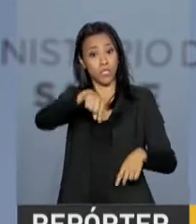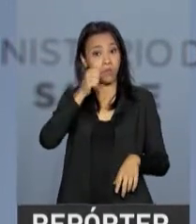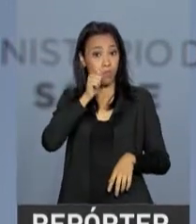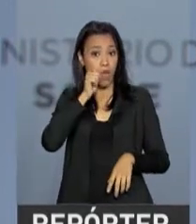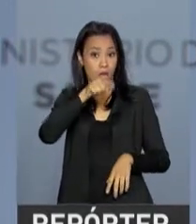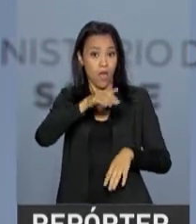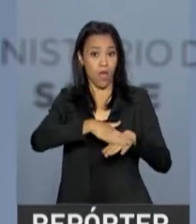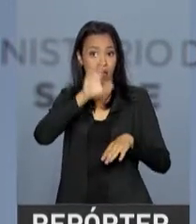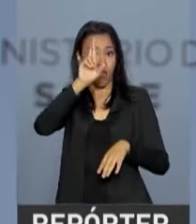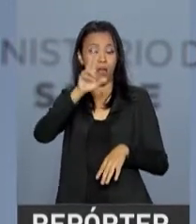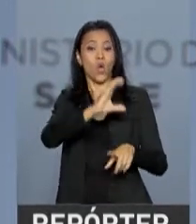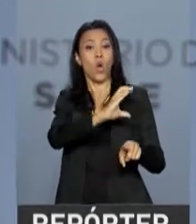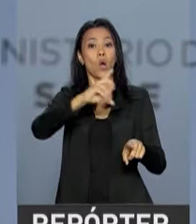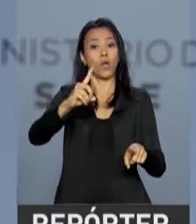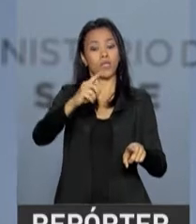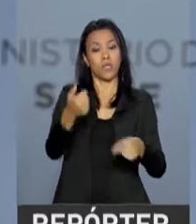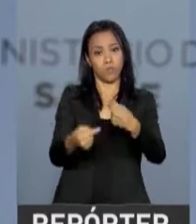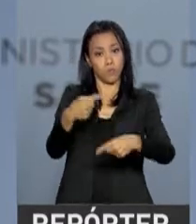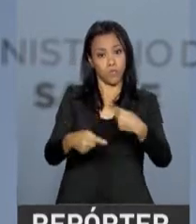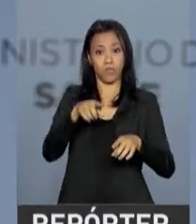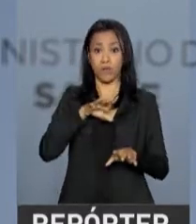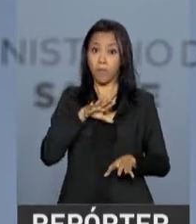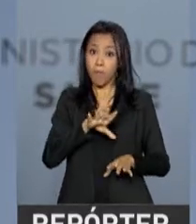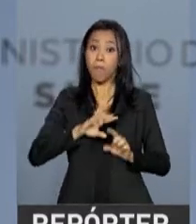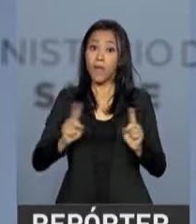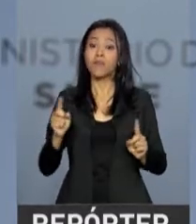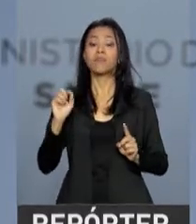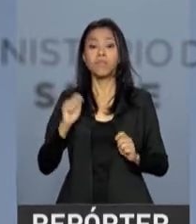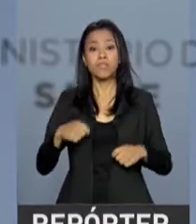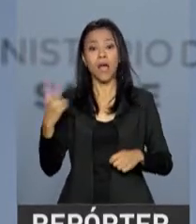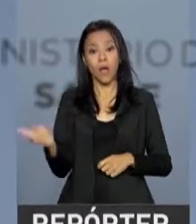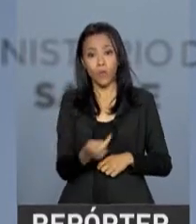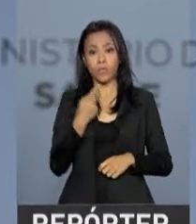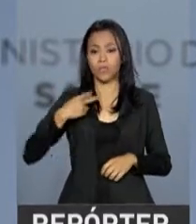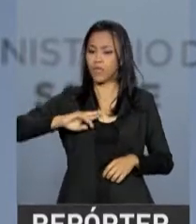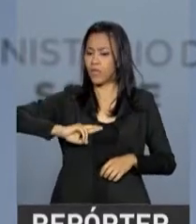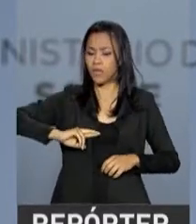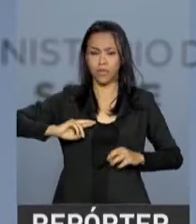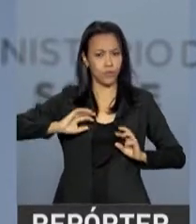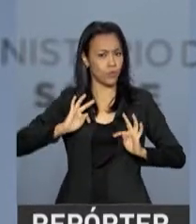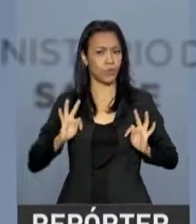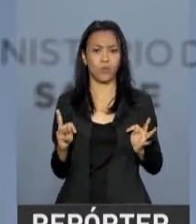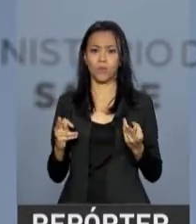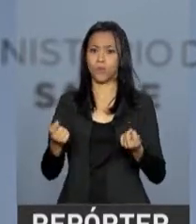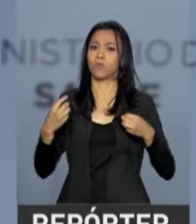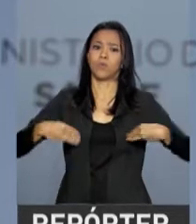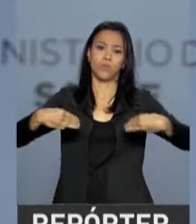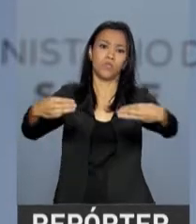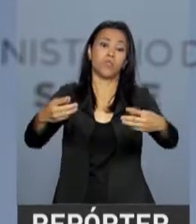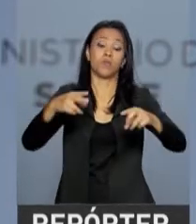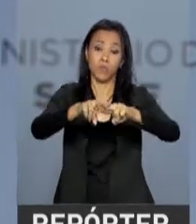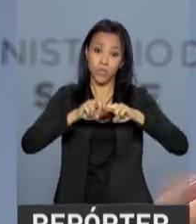as políticas públicas mas elas devem acontecer em todos os ministérios por isso nós temos a proposta de brasil